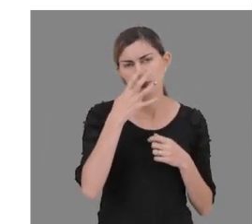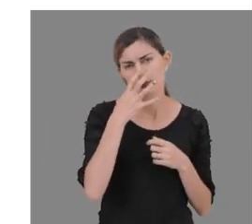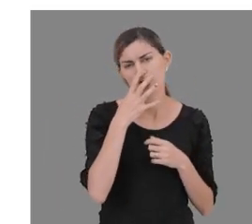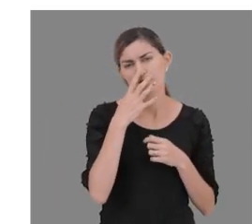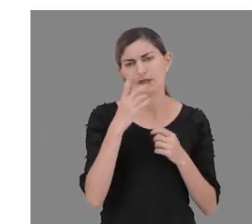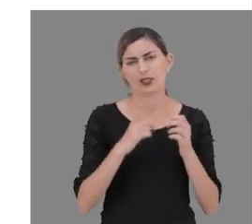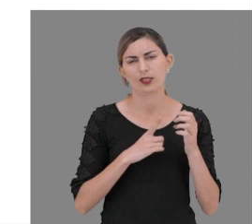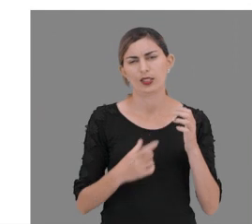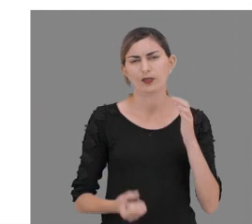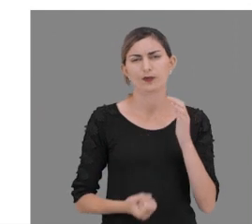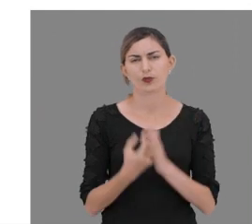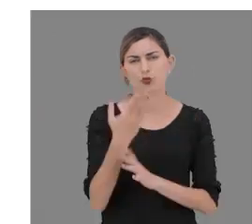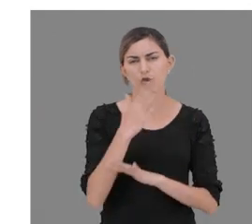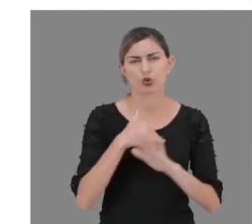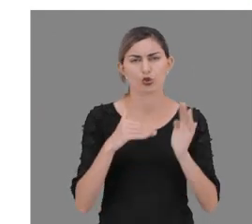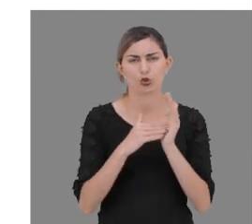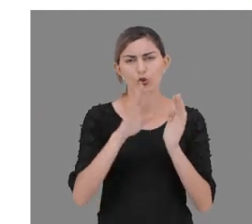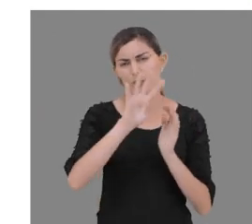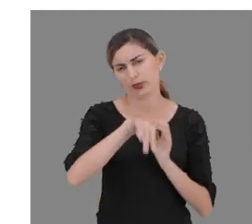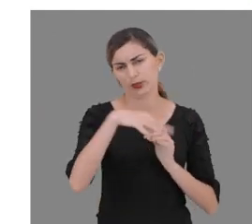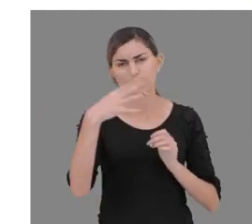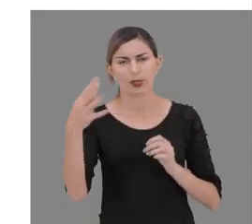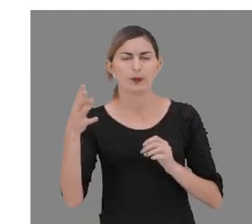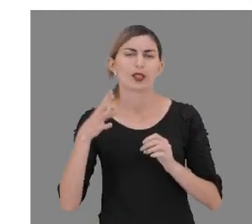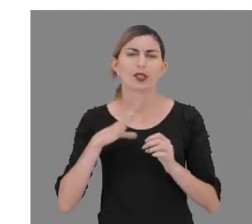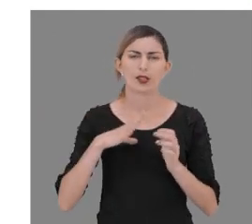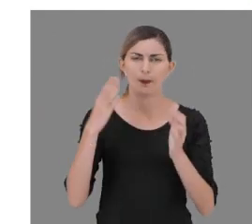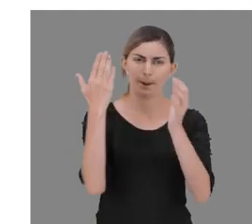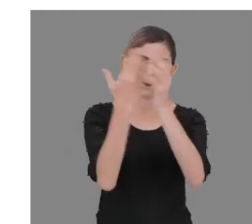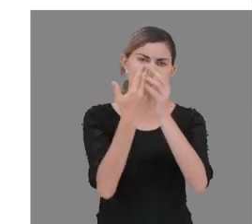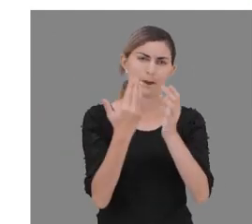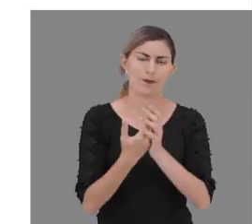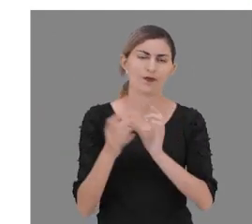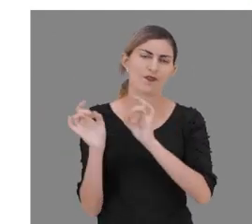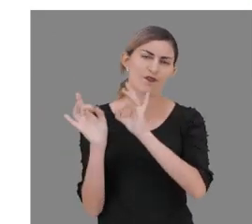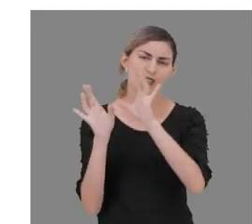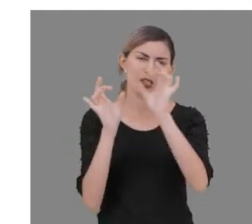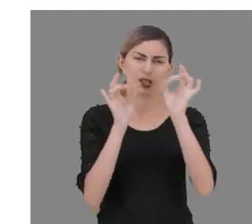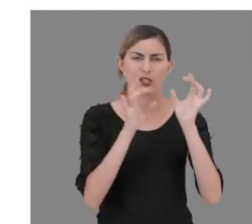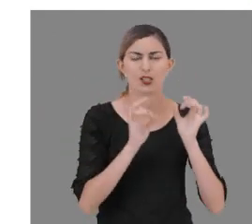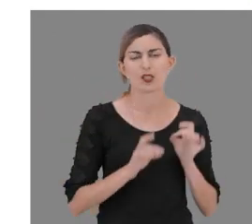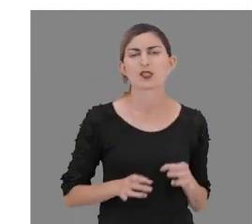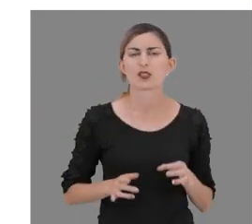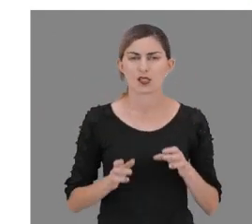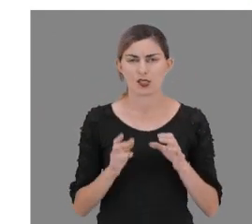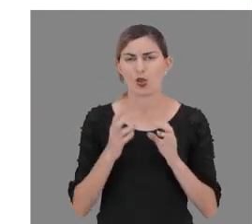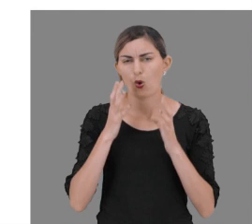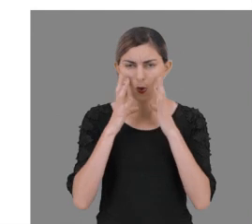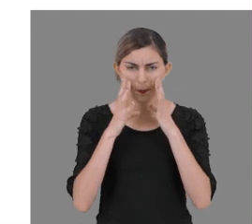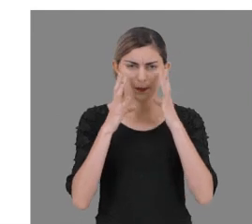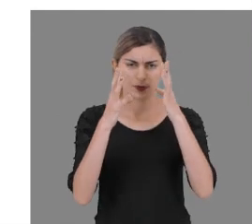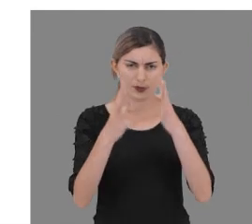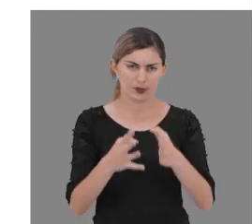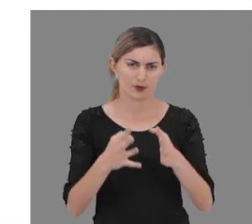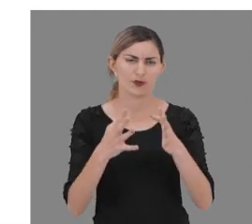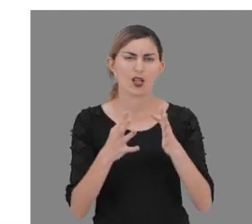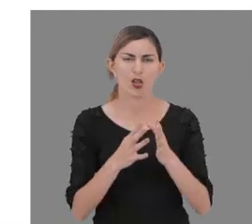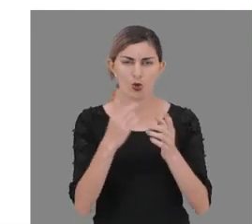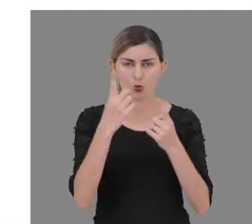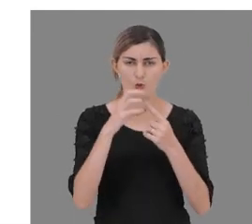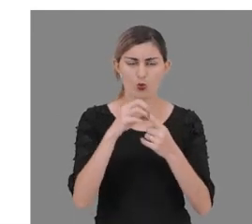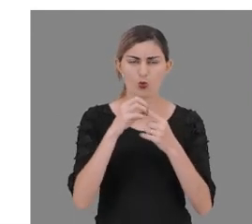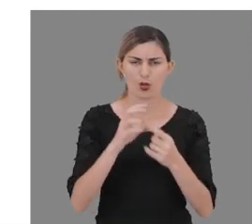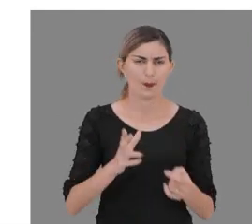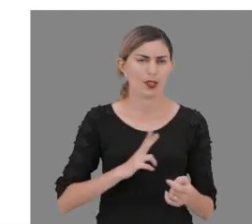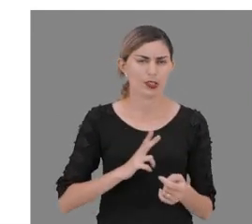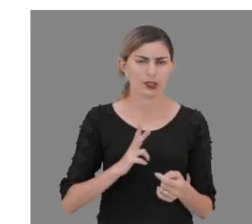possível observar que existem todas as tabelas do nosso banco de dados vendas. Eu gostaria que você